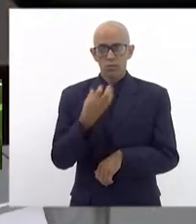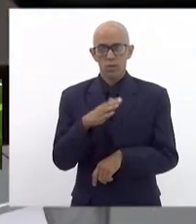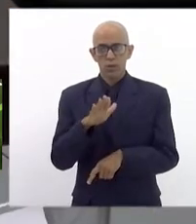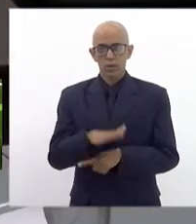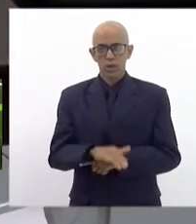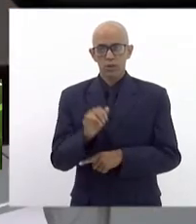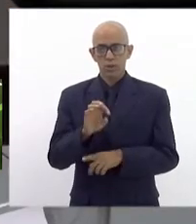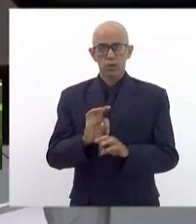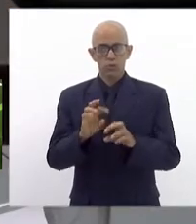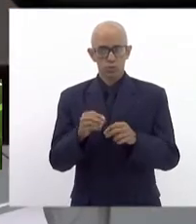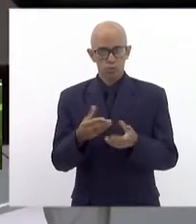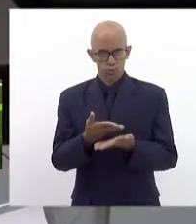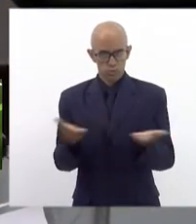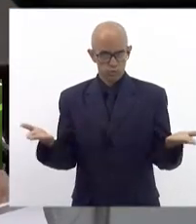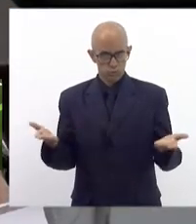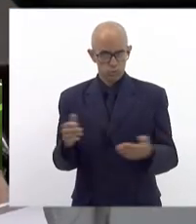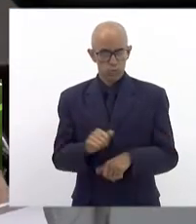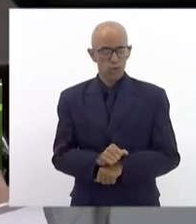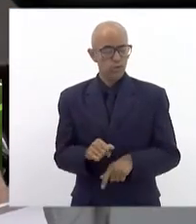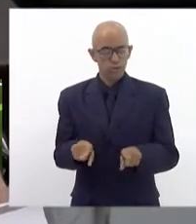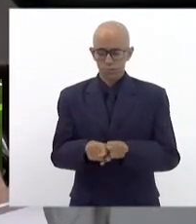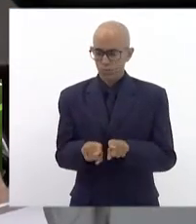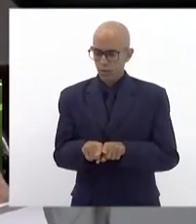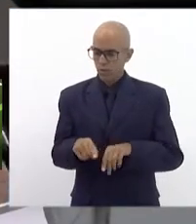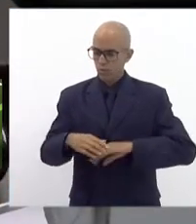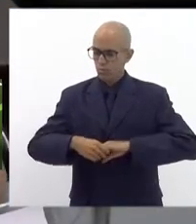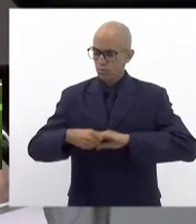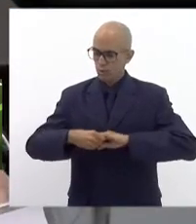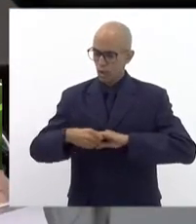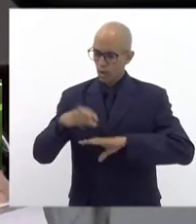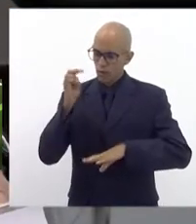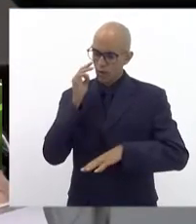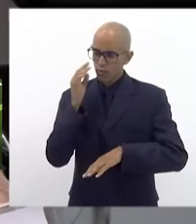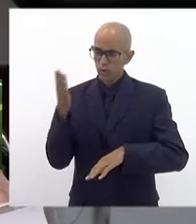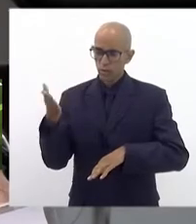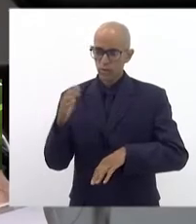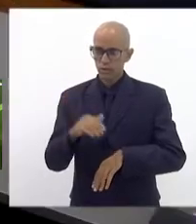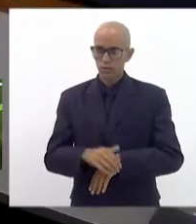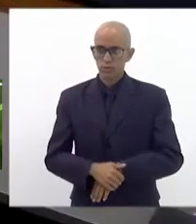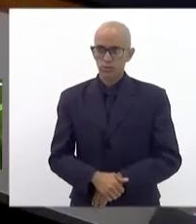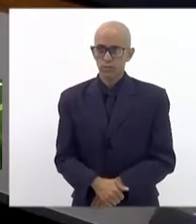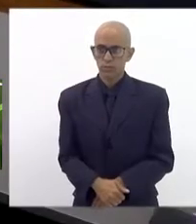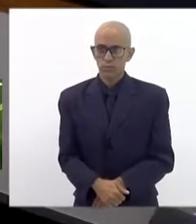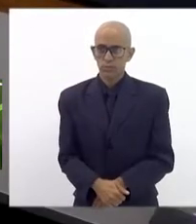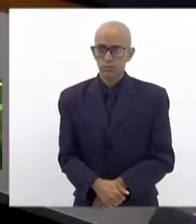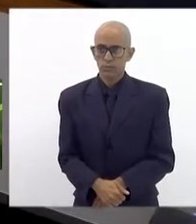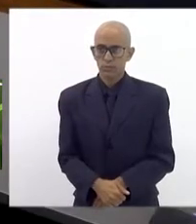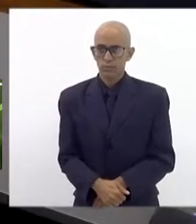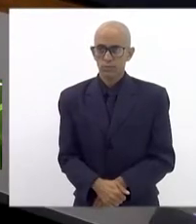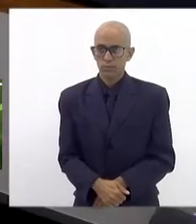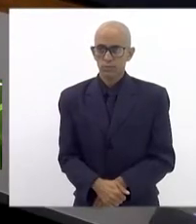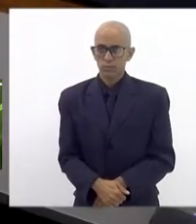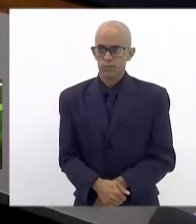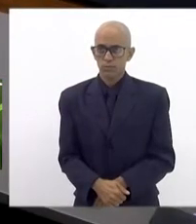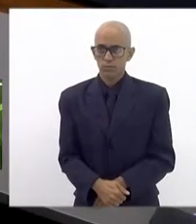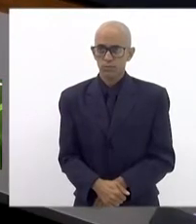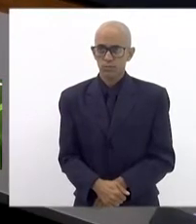virtuais. Cumprimentar o deputado Valdec, em nome do qual cumprimento todos. Não está claro, não é possível ouvir,